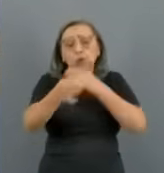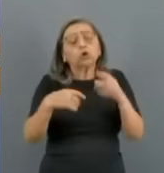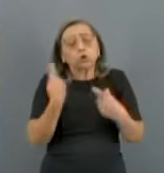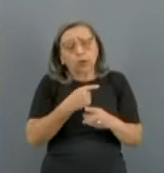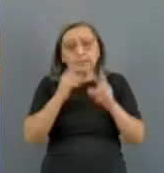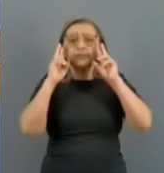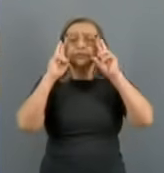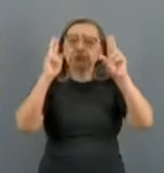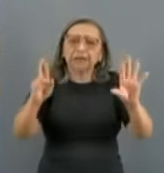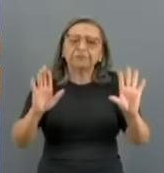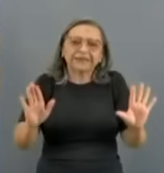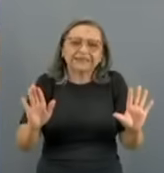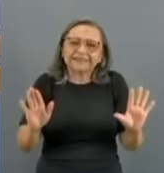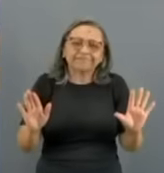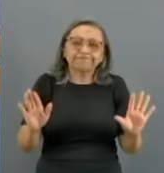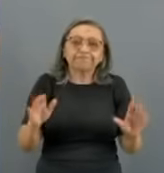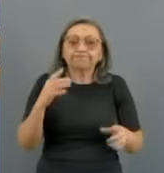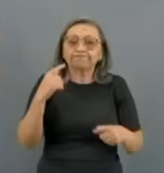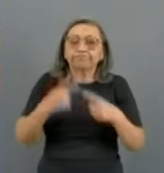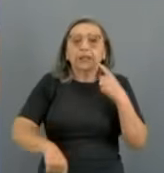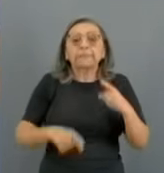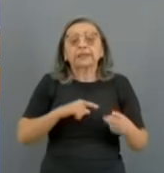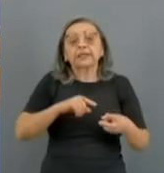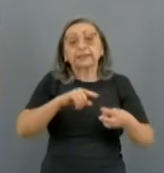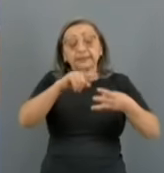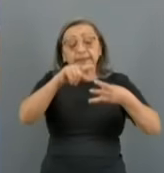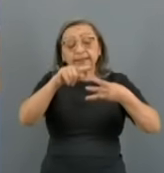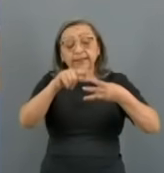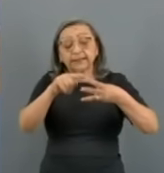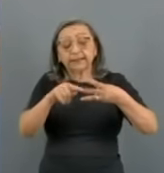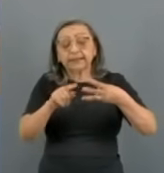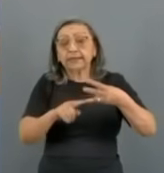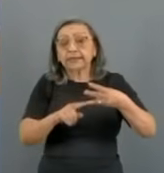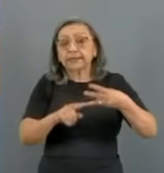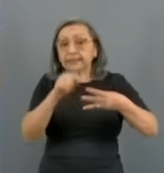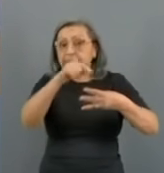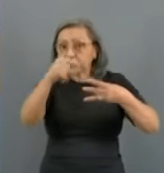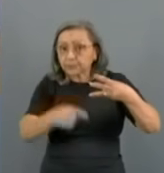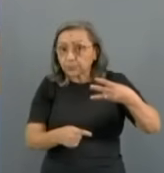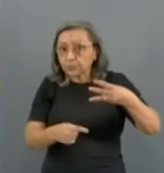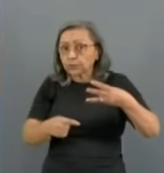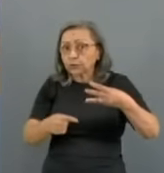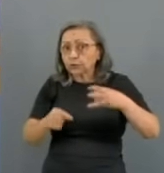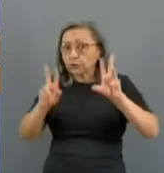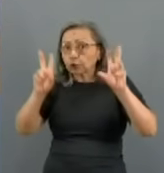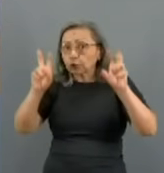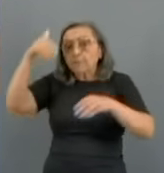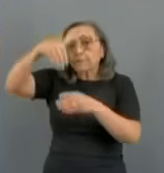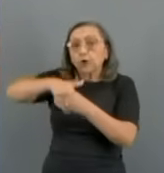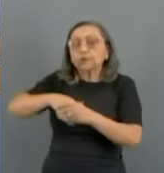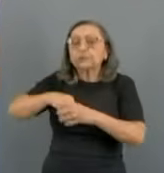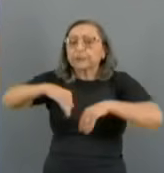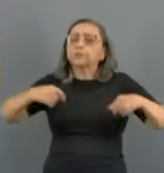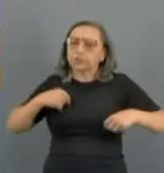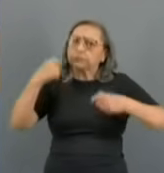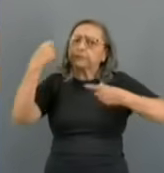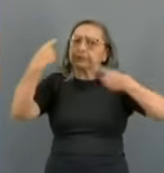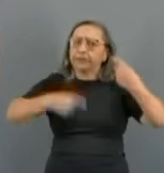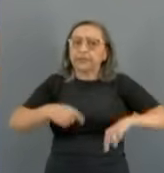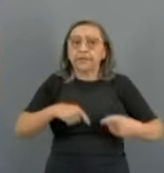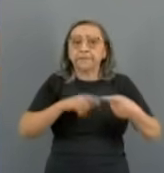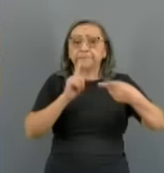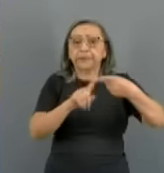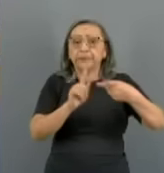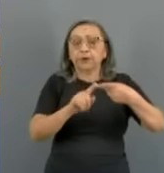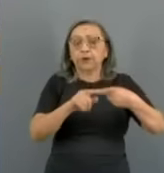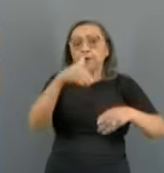mas divergimos. Mas tem 3 pontos do voto separado que eu quero registrar, porque nós temos que debater. Esse é o momento da discussão. E o primeiro é, o